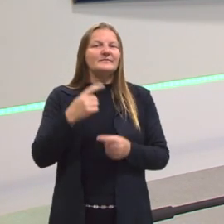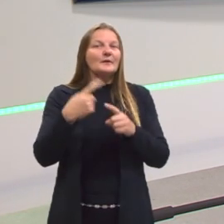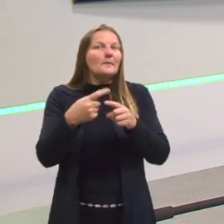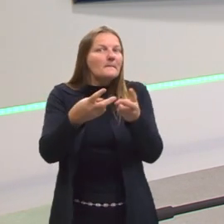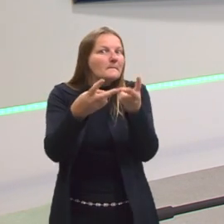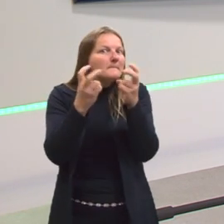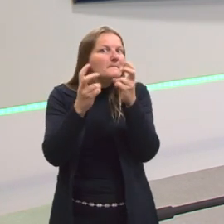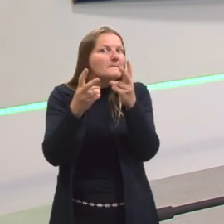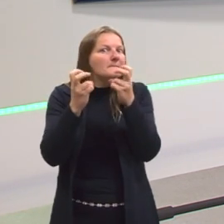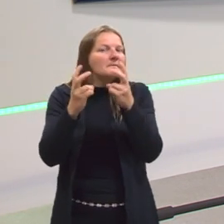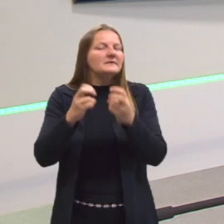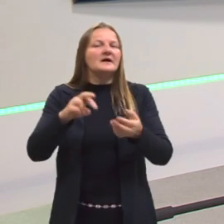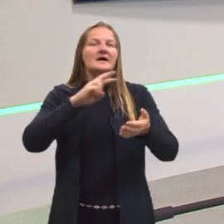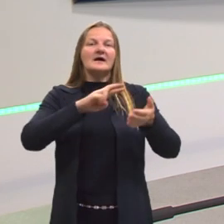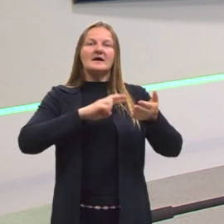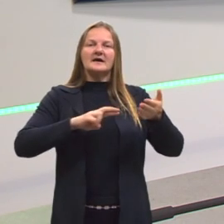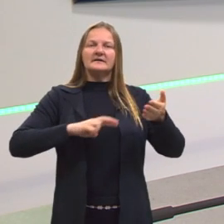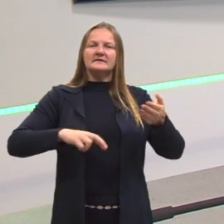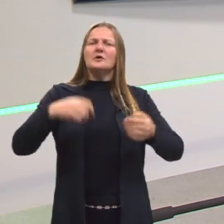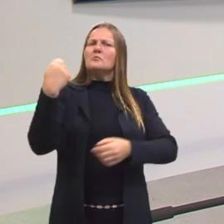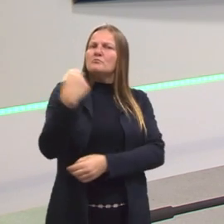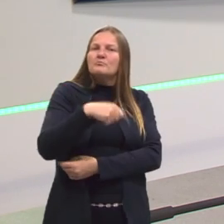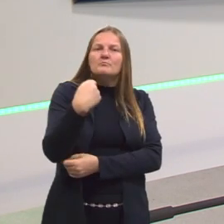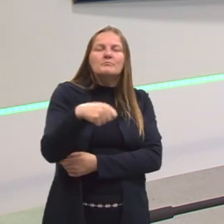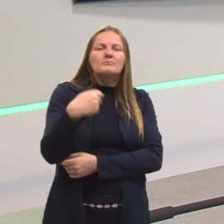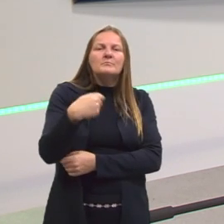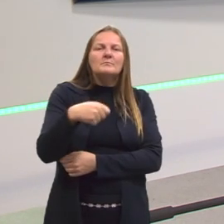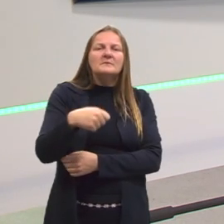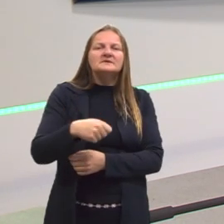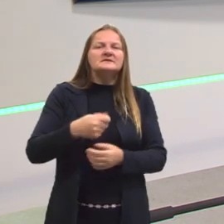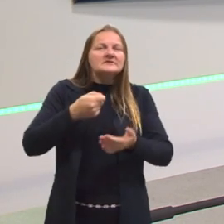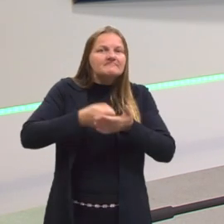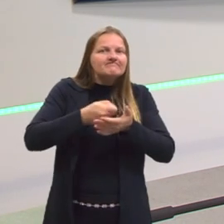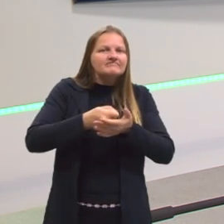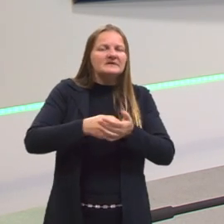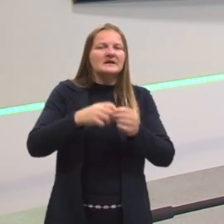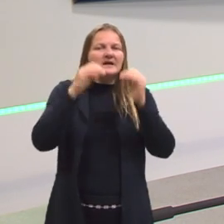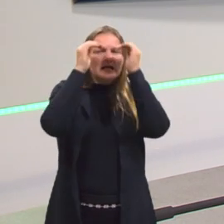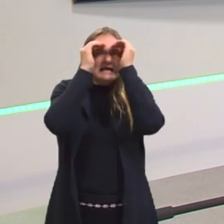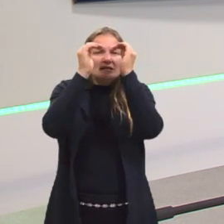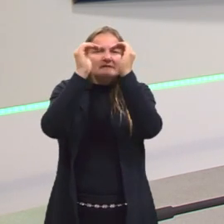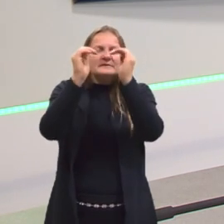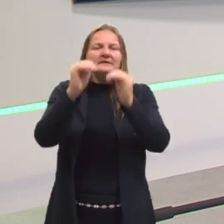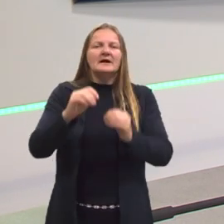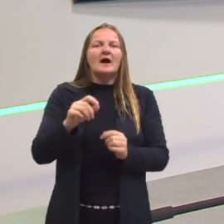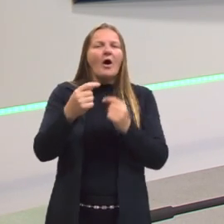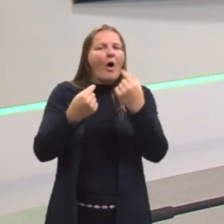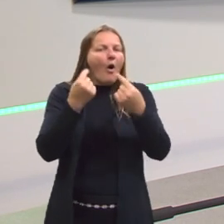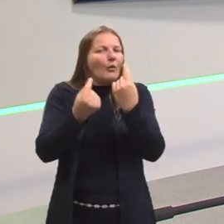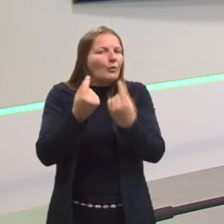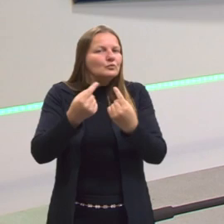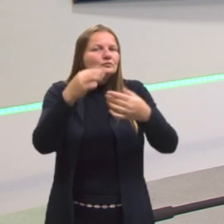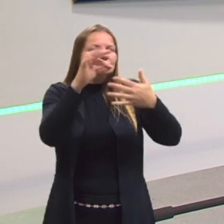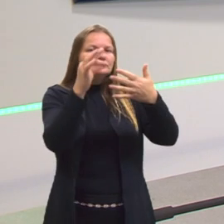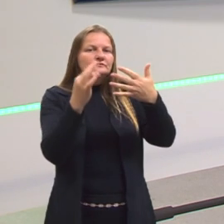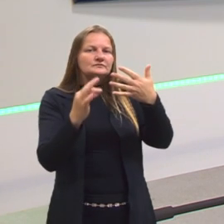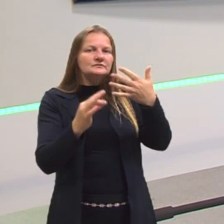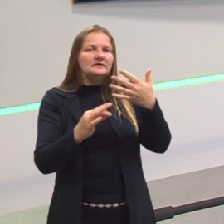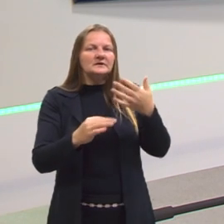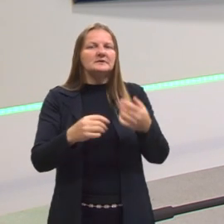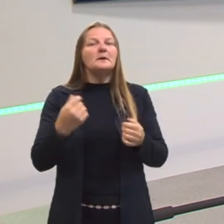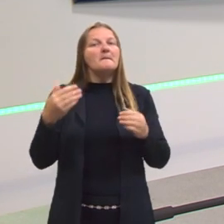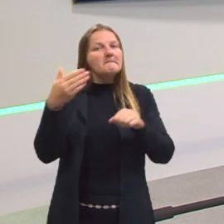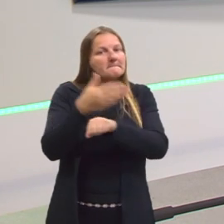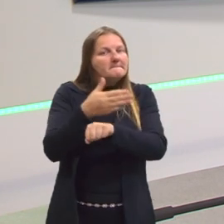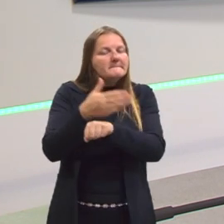a redação precisa ela deve respeitar alguns detalhes que são os detalhes que